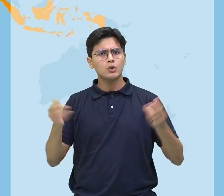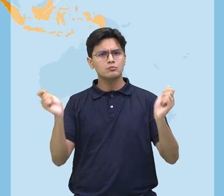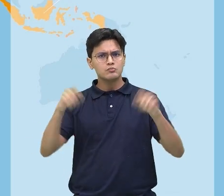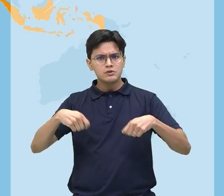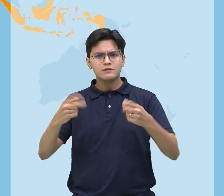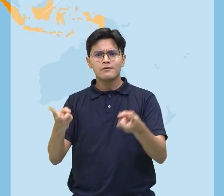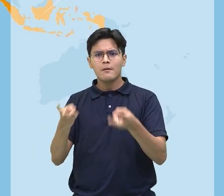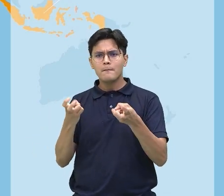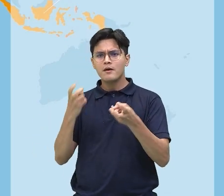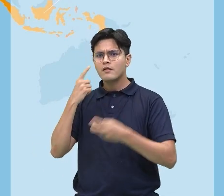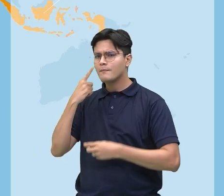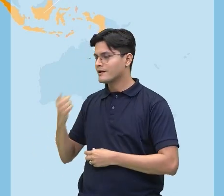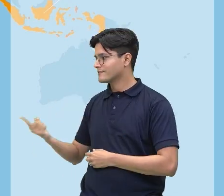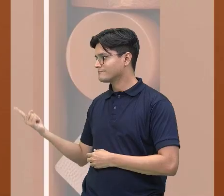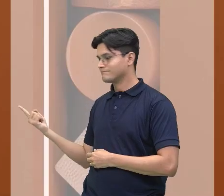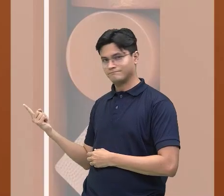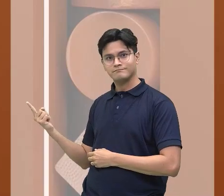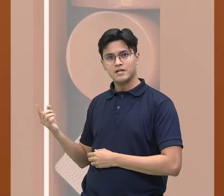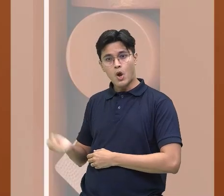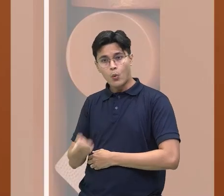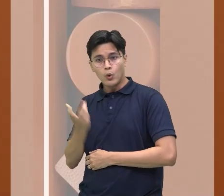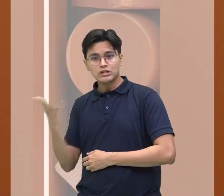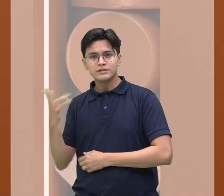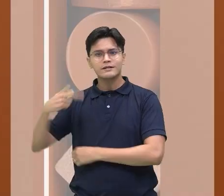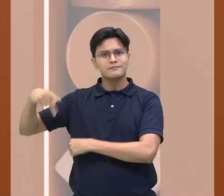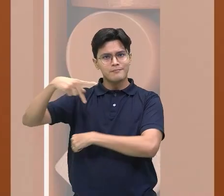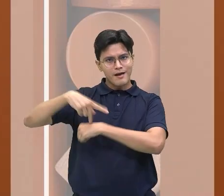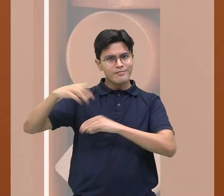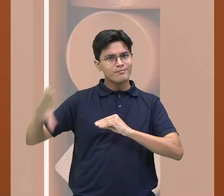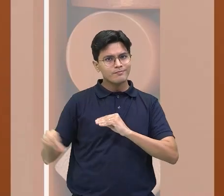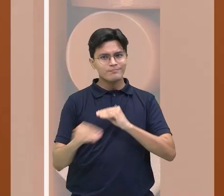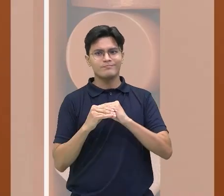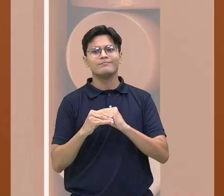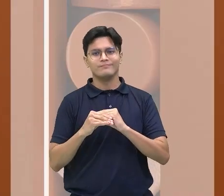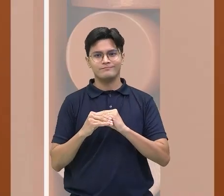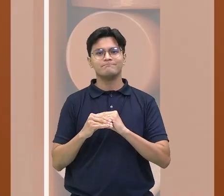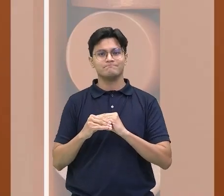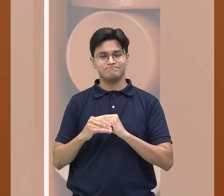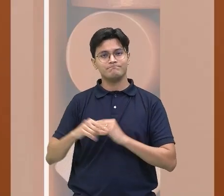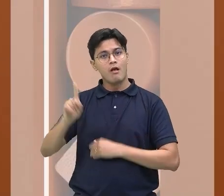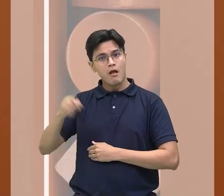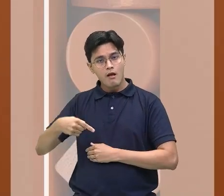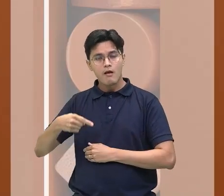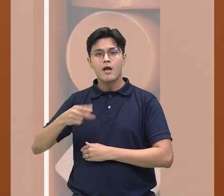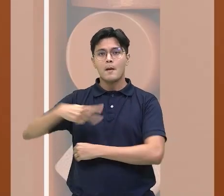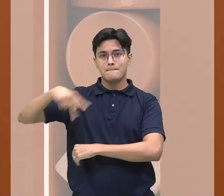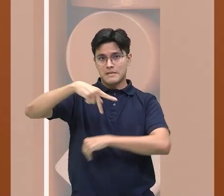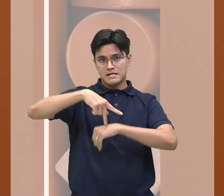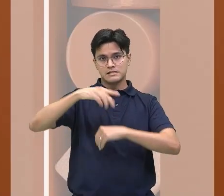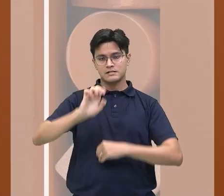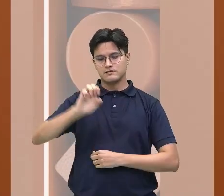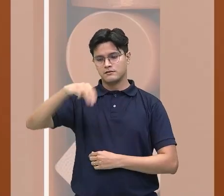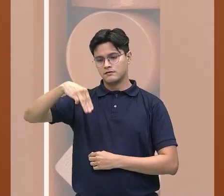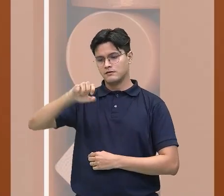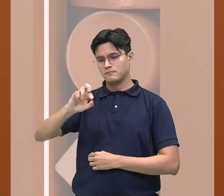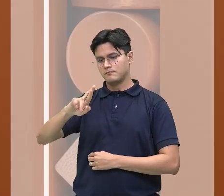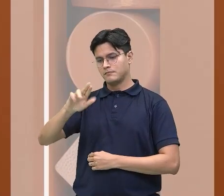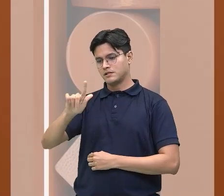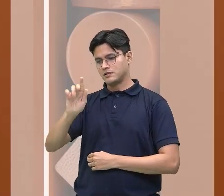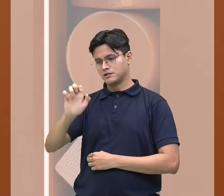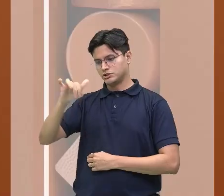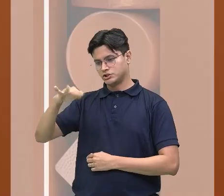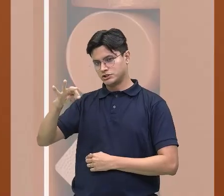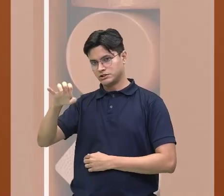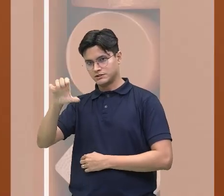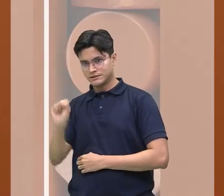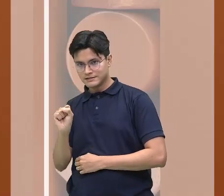esses países estão aumentando cada vez mais, que são considerados países emergentes, que ainda estão se desenvolvendo